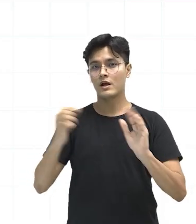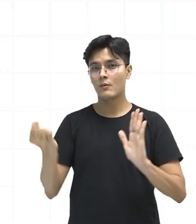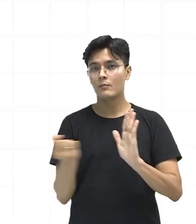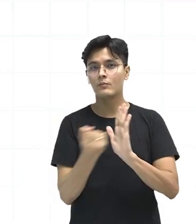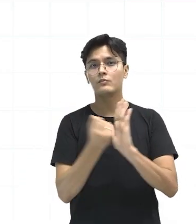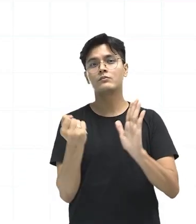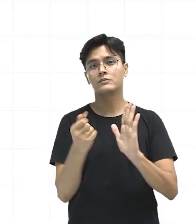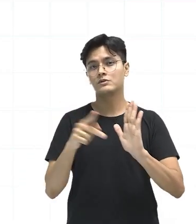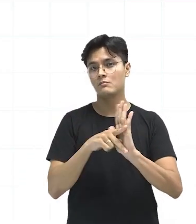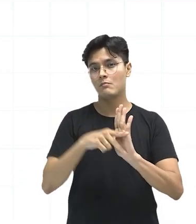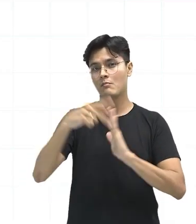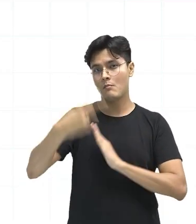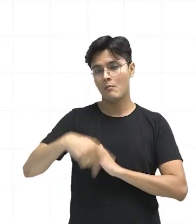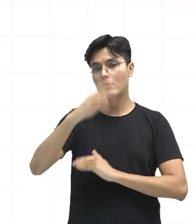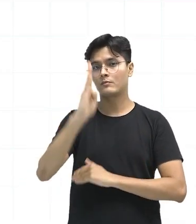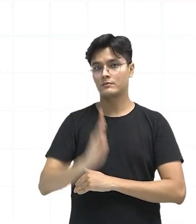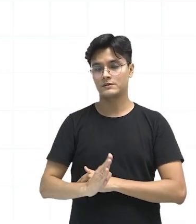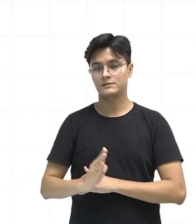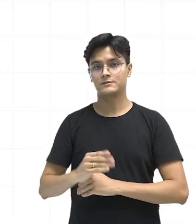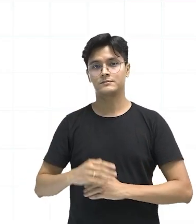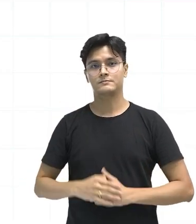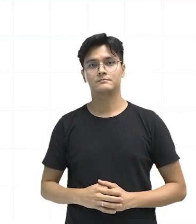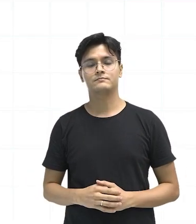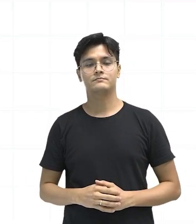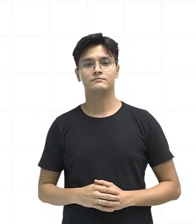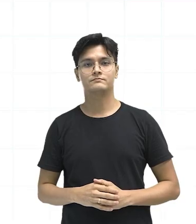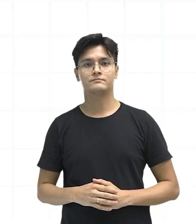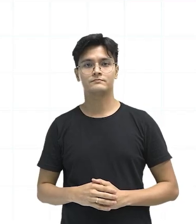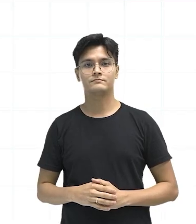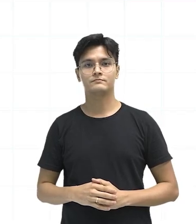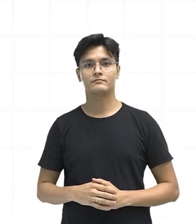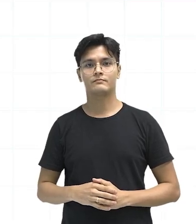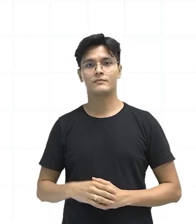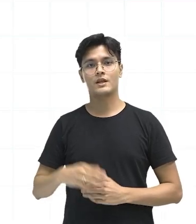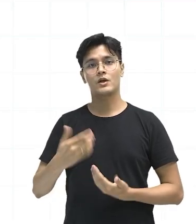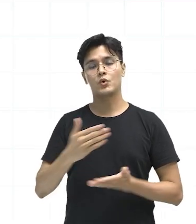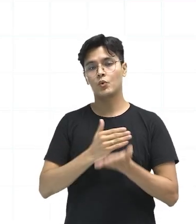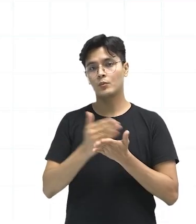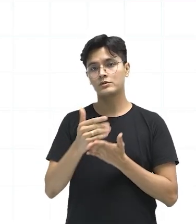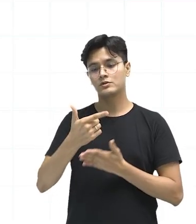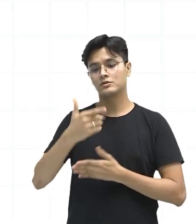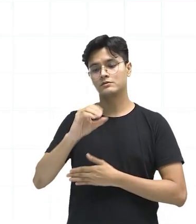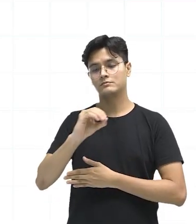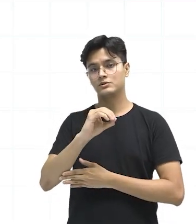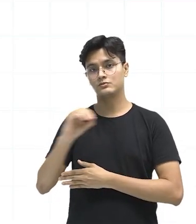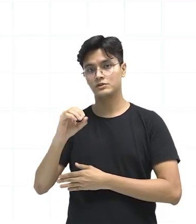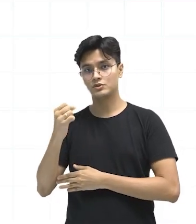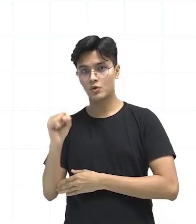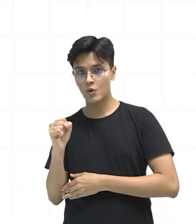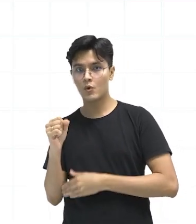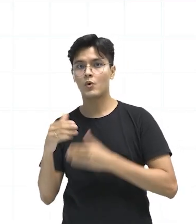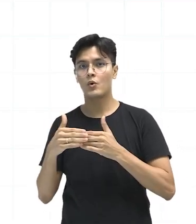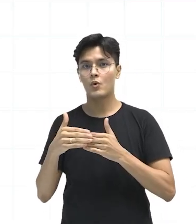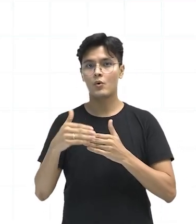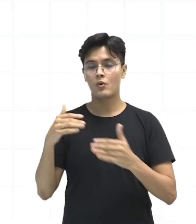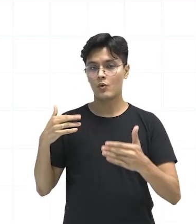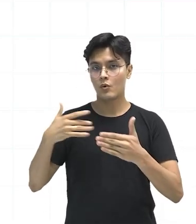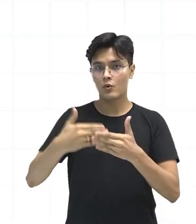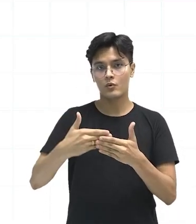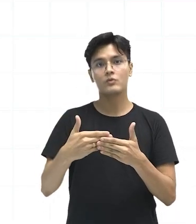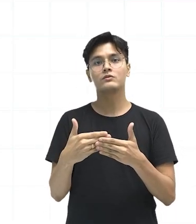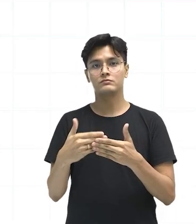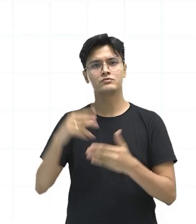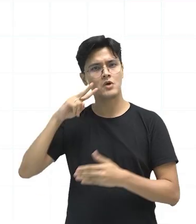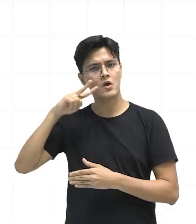patrimônio cultural brasileiro, reconhecida desde 2008? Encontra-se presente